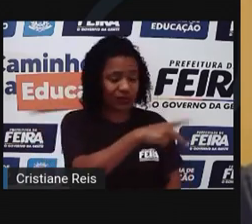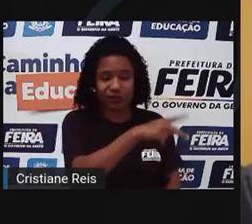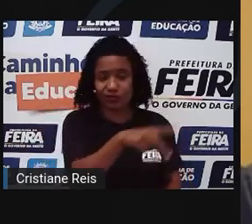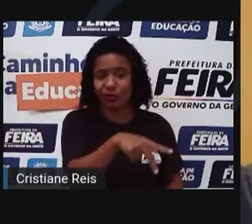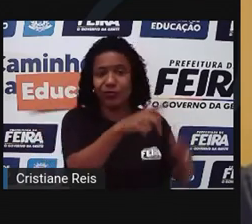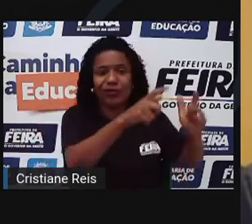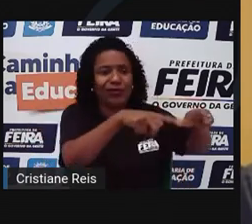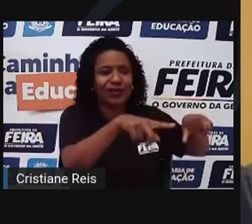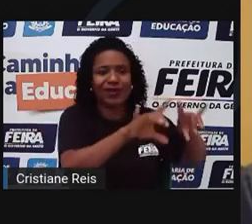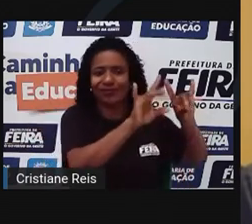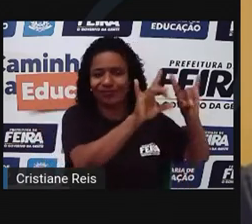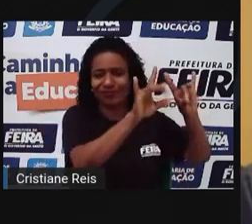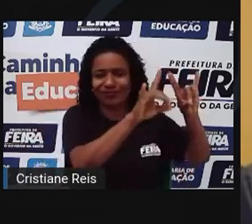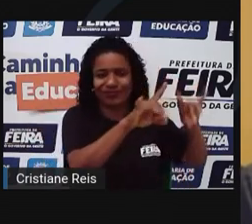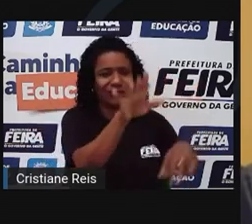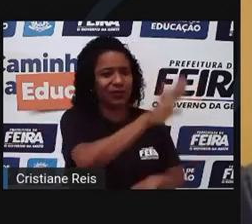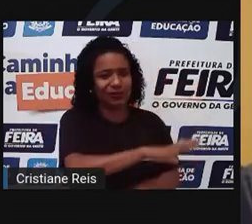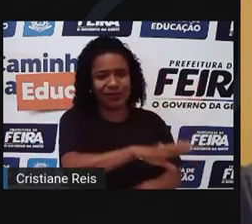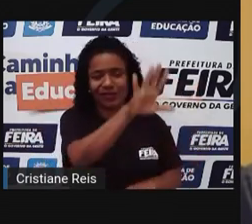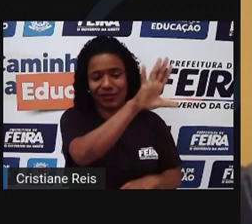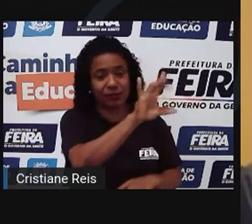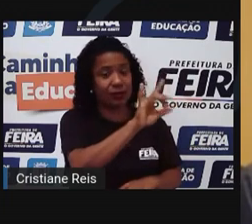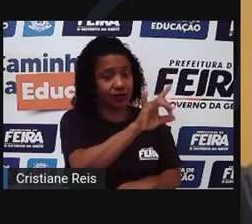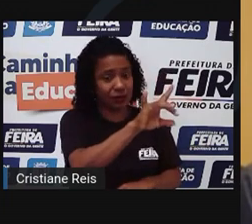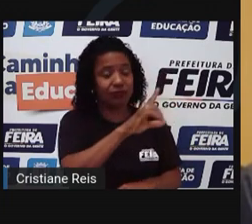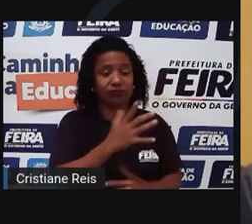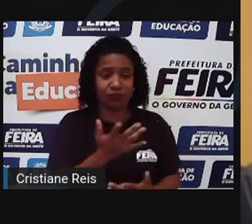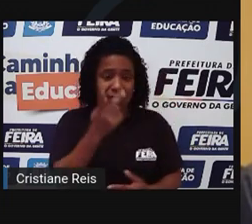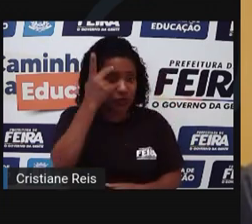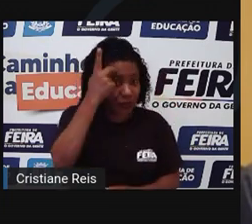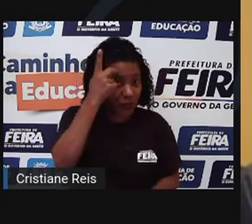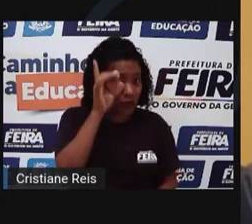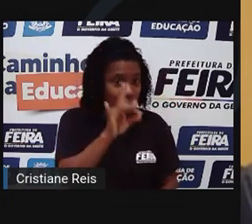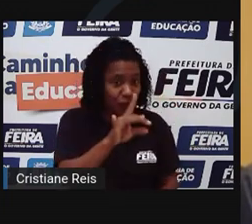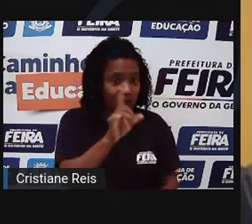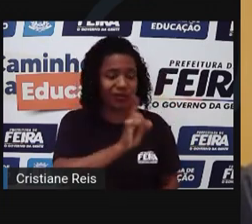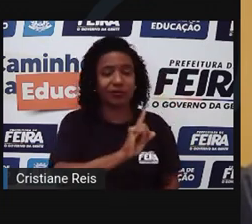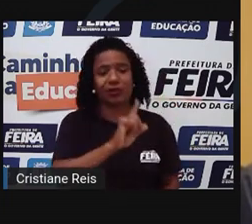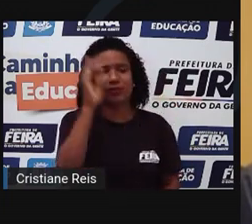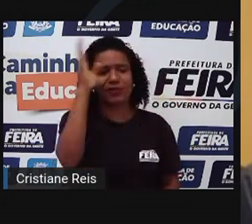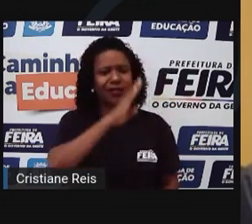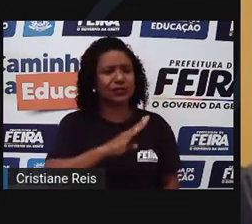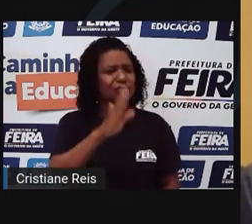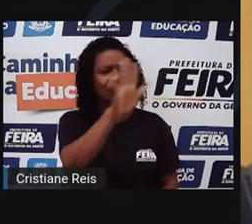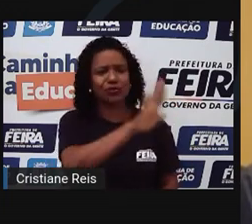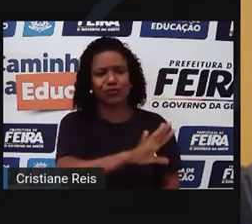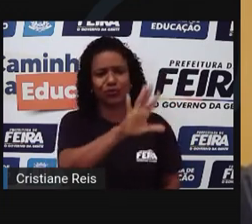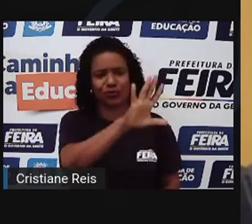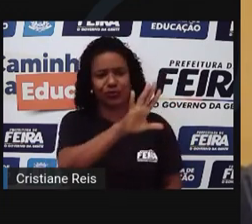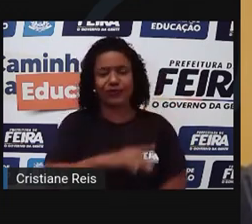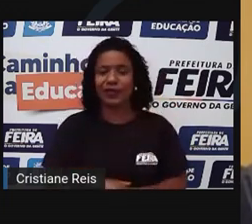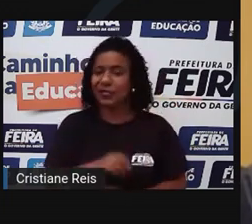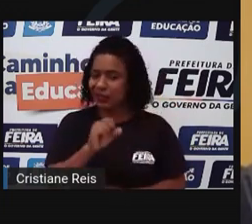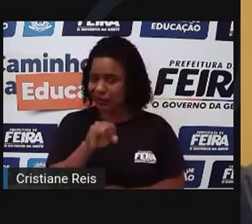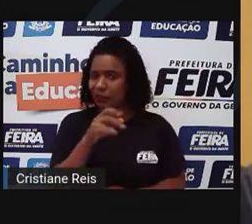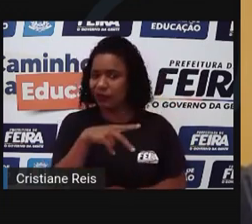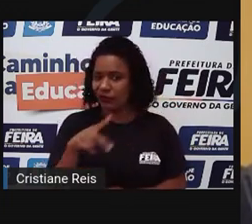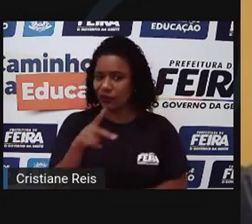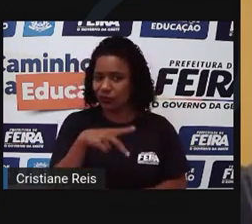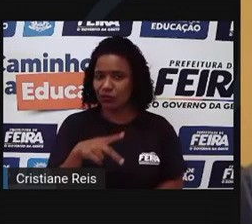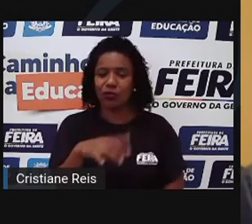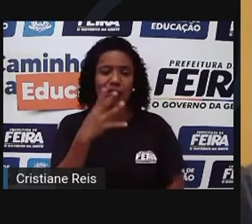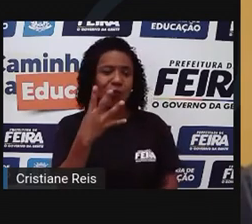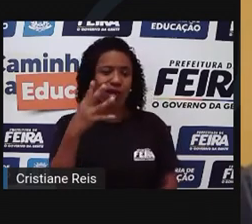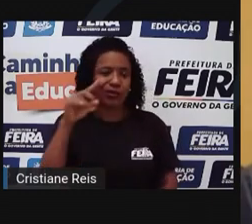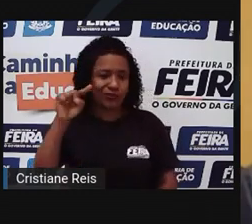cidade. Isso em todo o Brasil, né? Não em São Paulo especificamente. Porque aí, por exemplo, se um professor ganhasse R$4.000 se desse aula